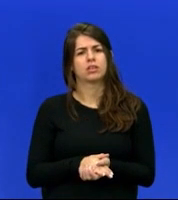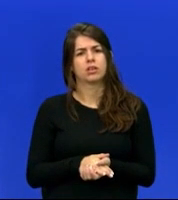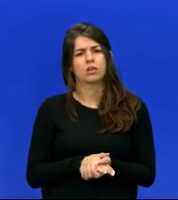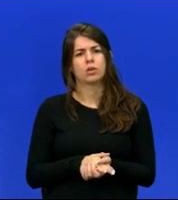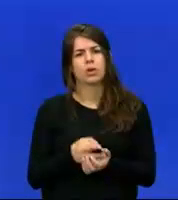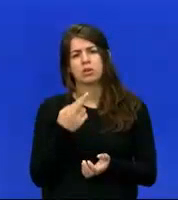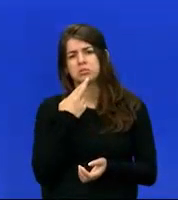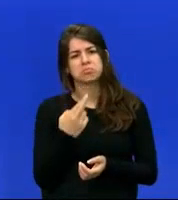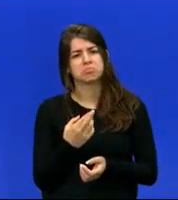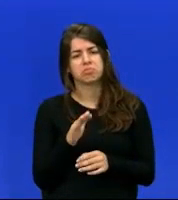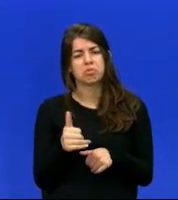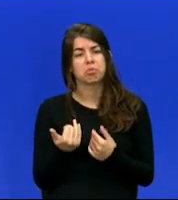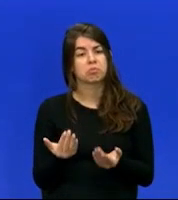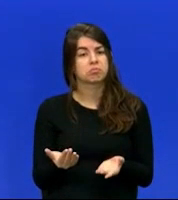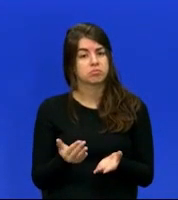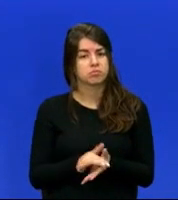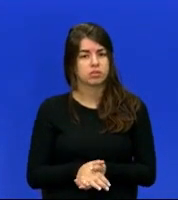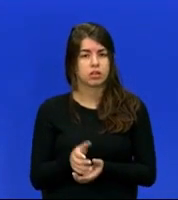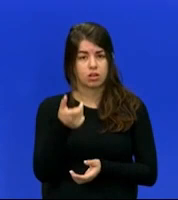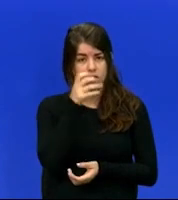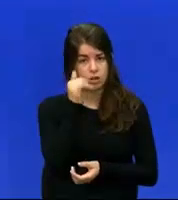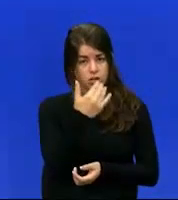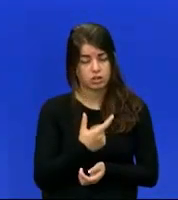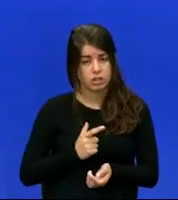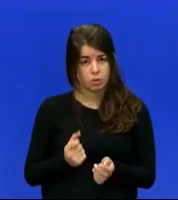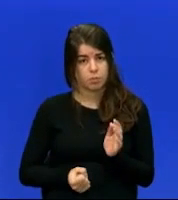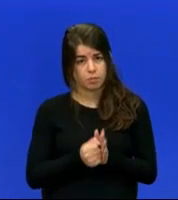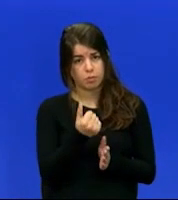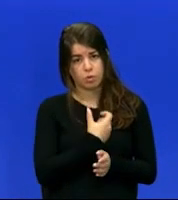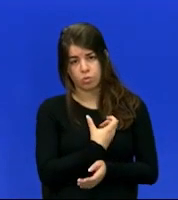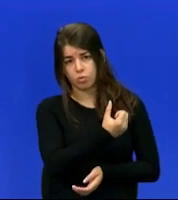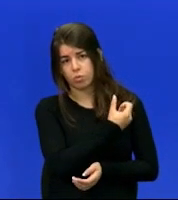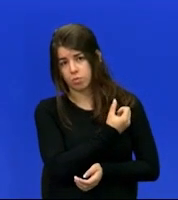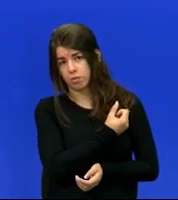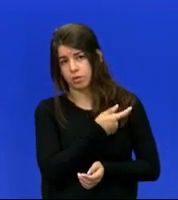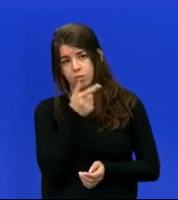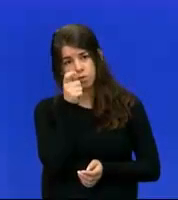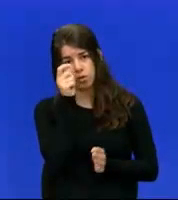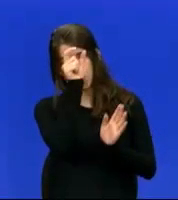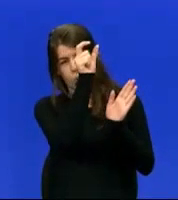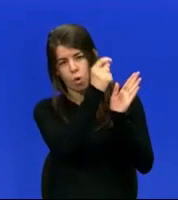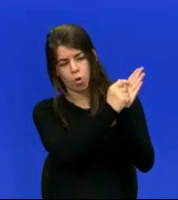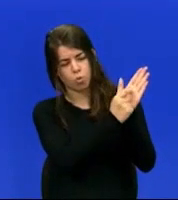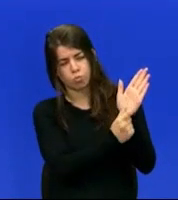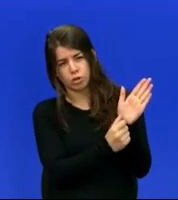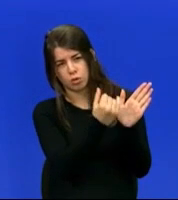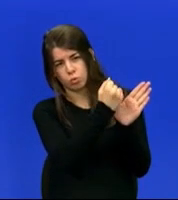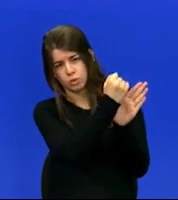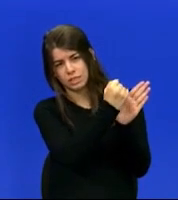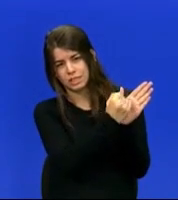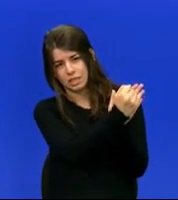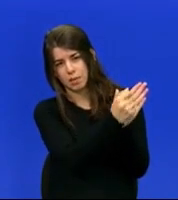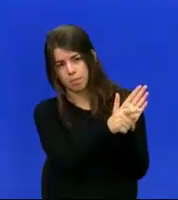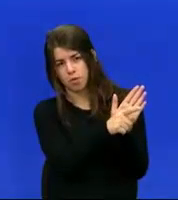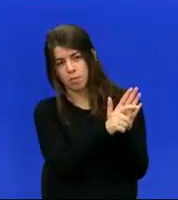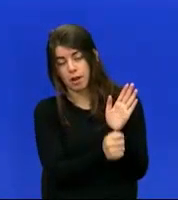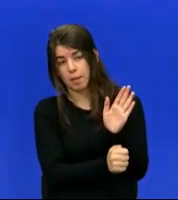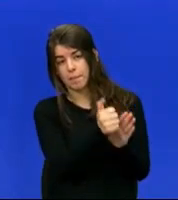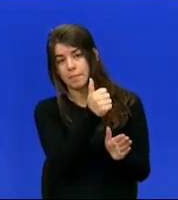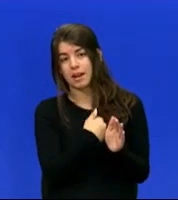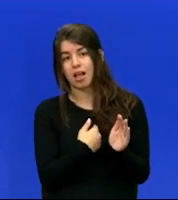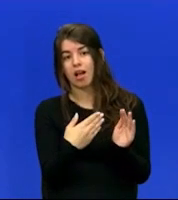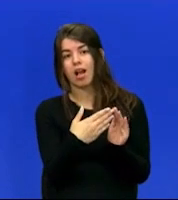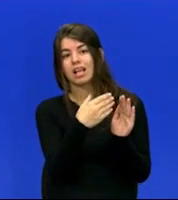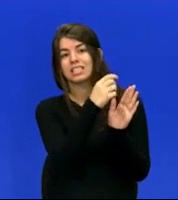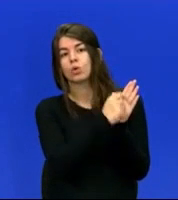esses resultantes, né? Então, eu tenho um primeiro número, a minha coluna do Z representa a minha primeira casa